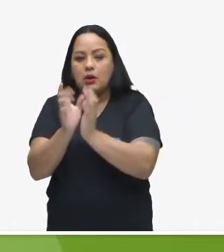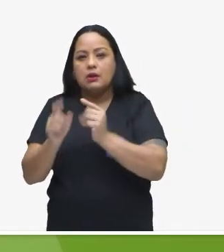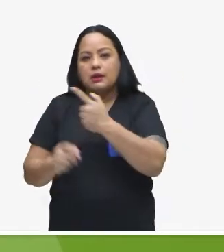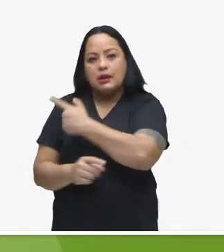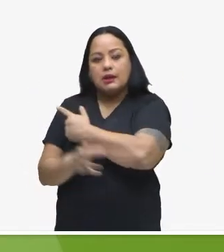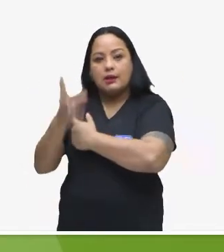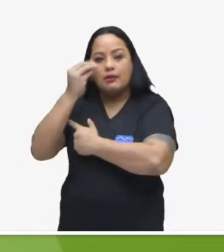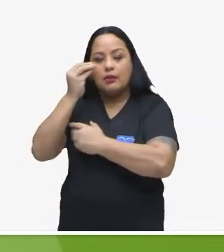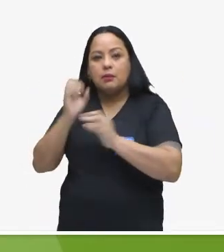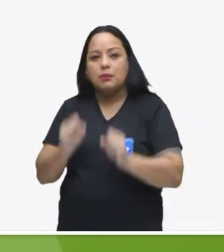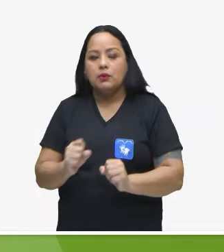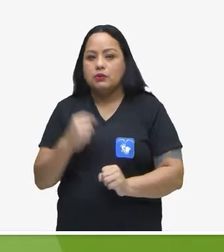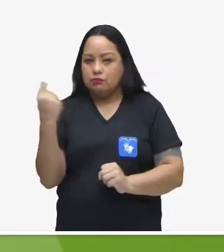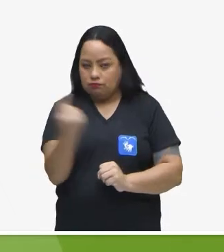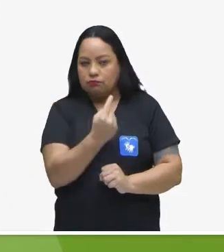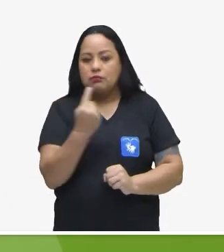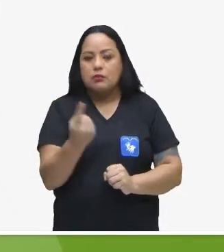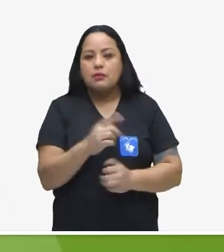gráfico,